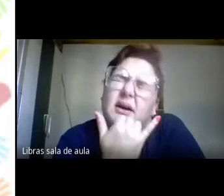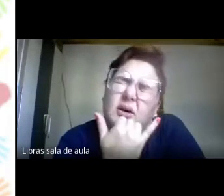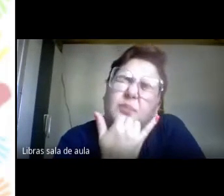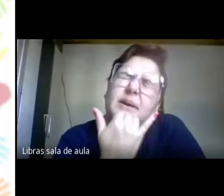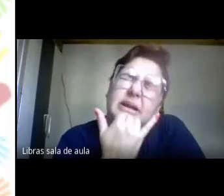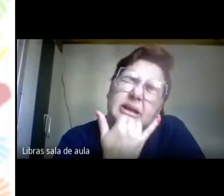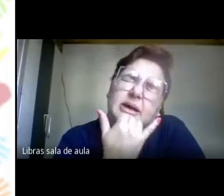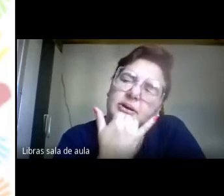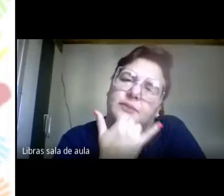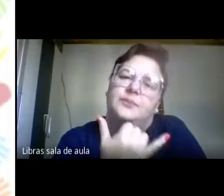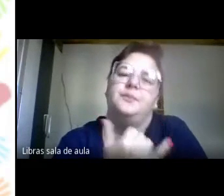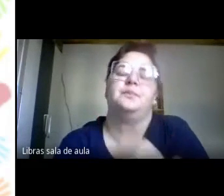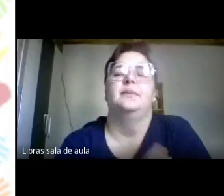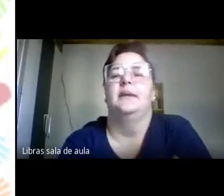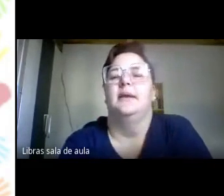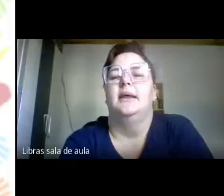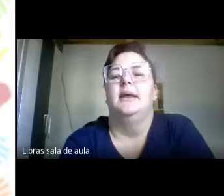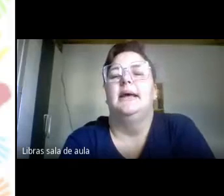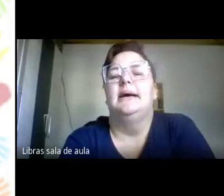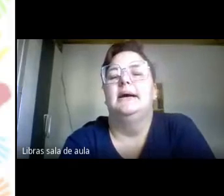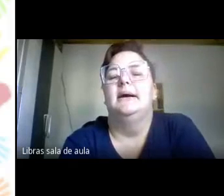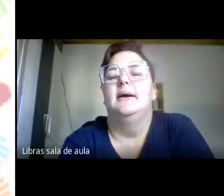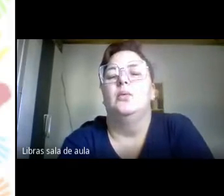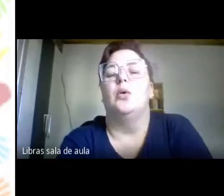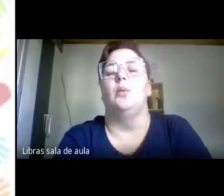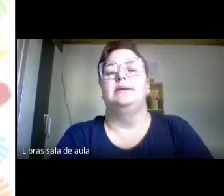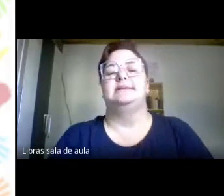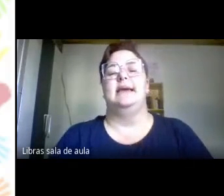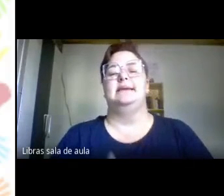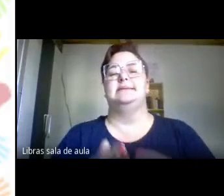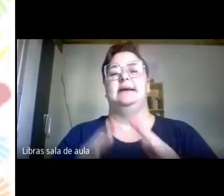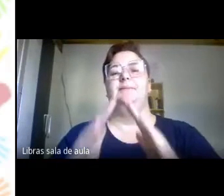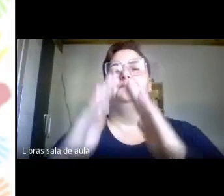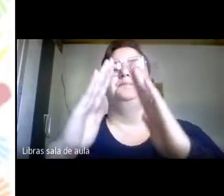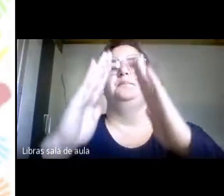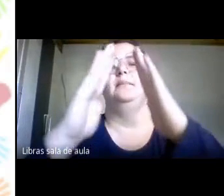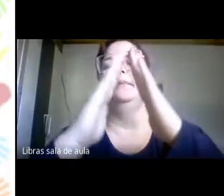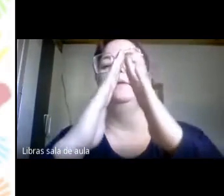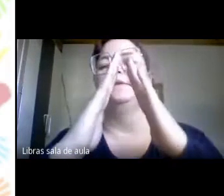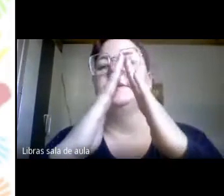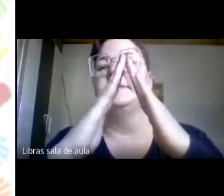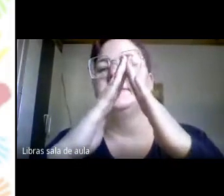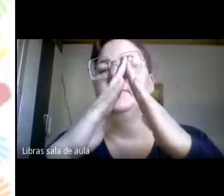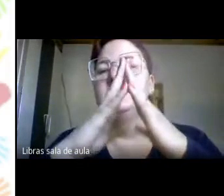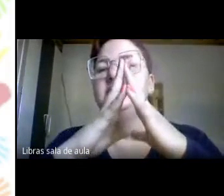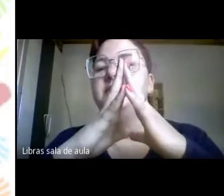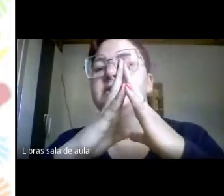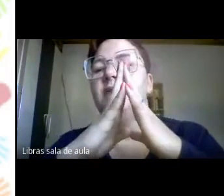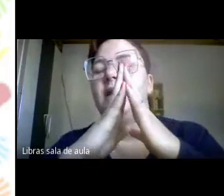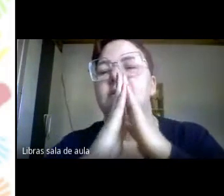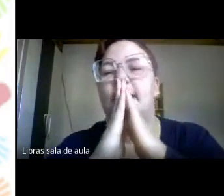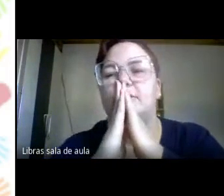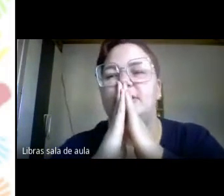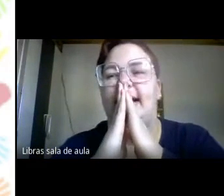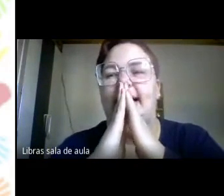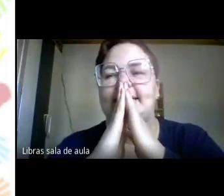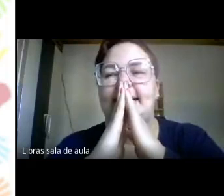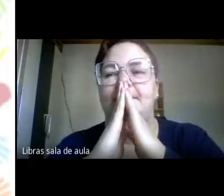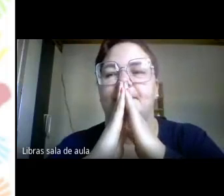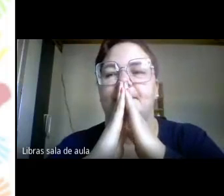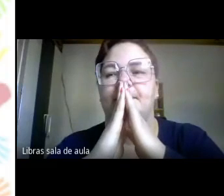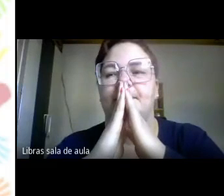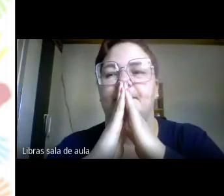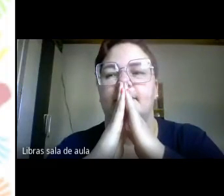Perdão, perdão. O com licença, não sei se vocês conhecem o sinal de